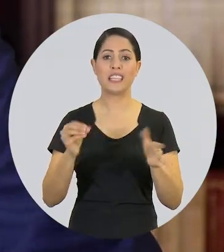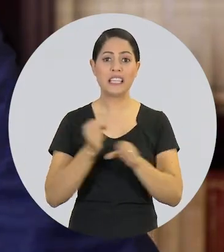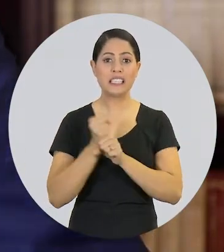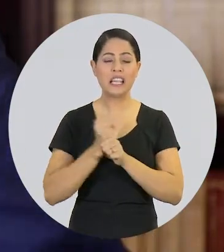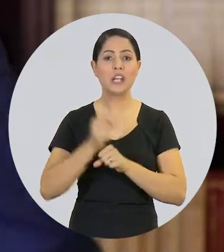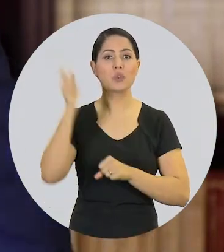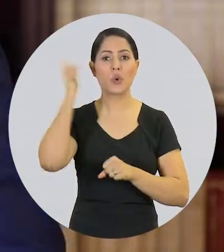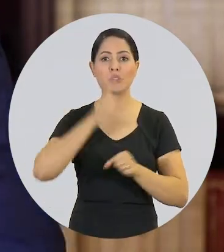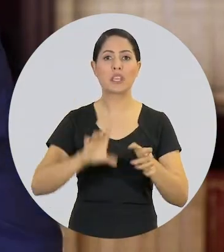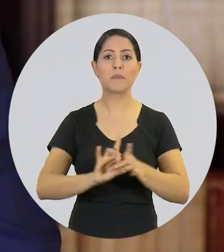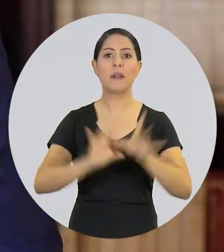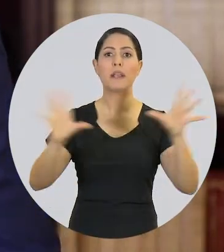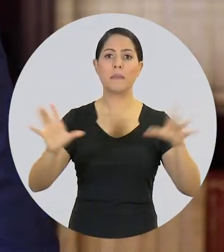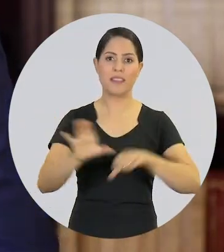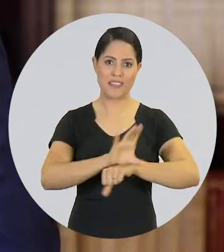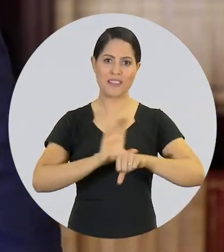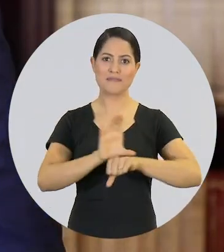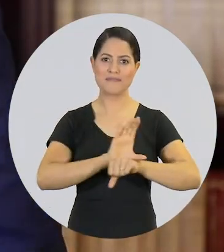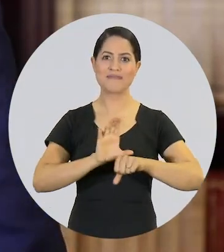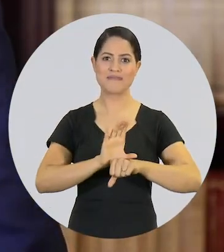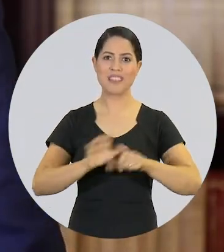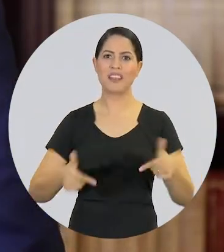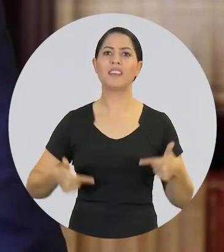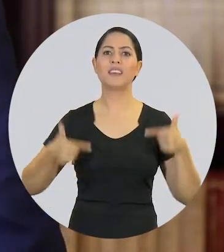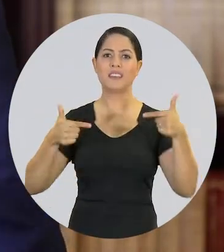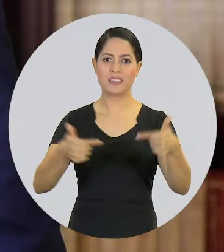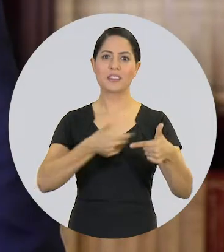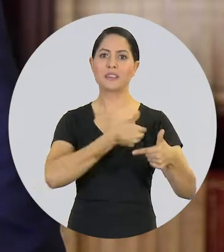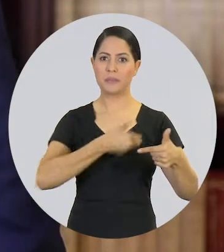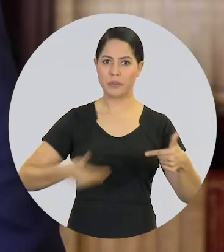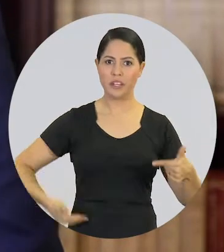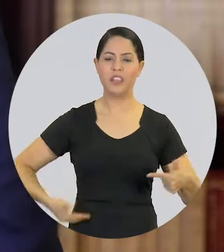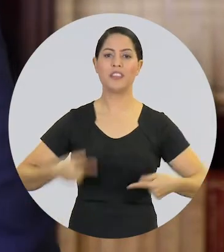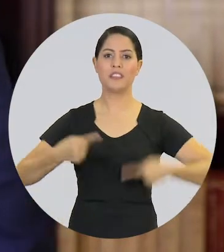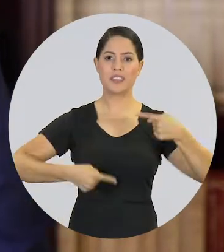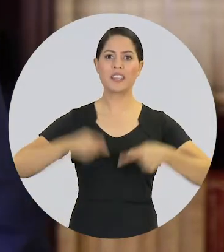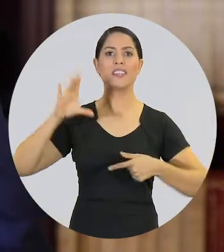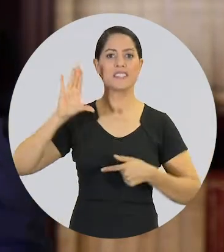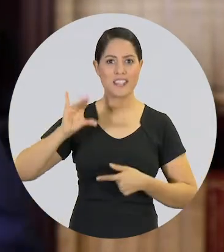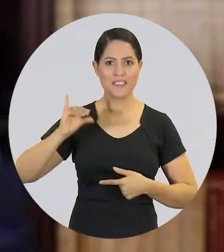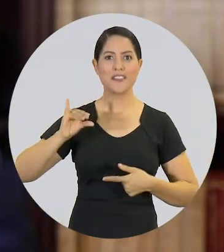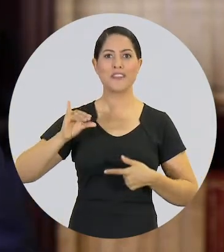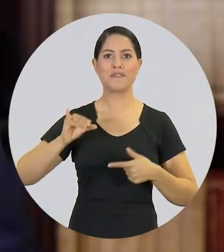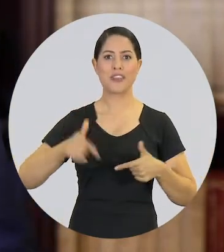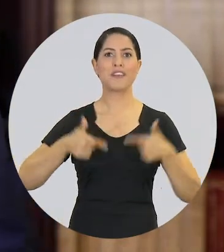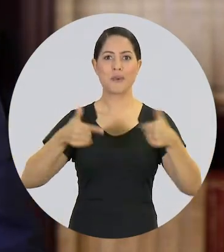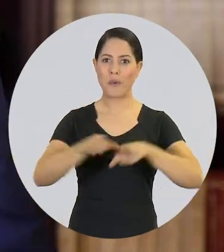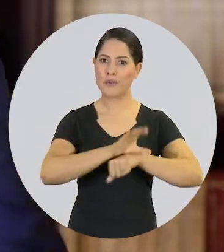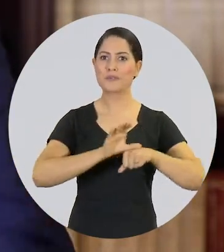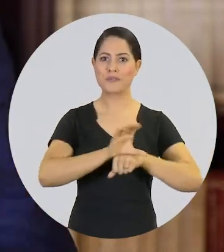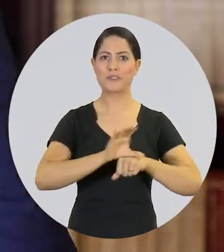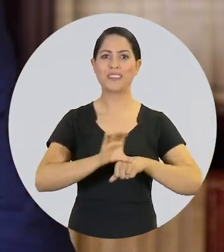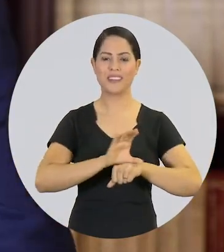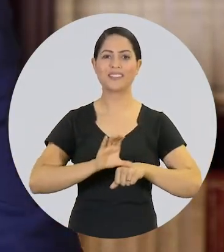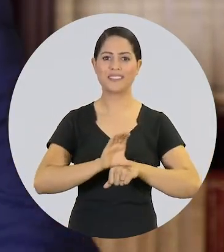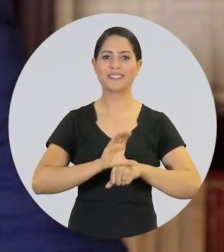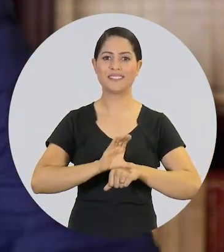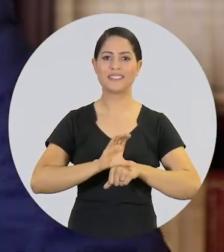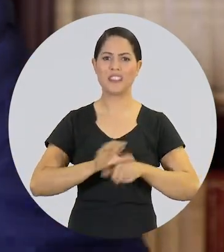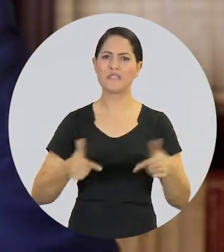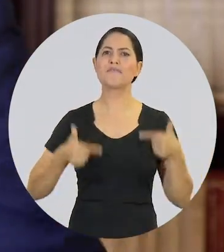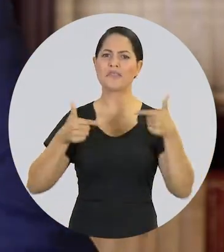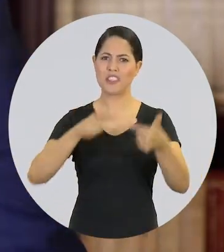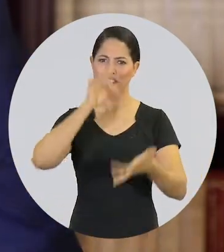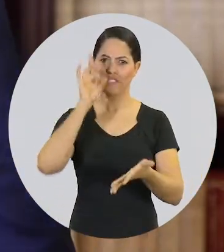a emancipação da Constituição, né? A ascensão política e científica do direito constitucional, acompanhada